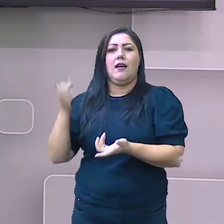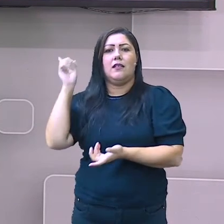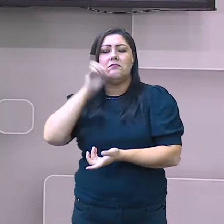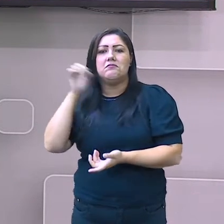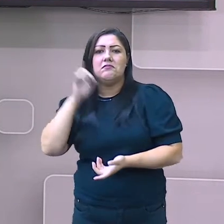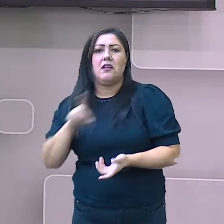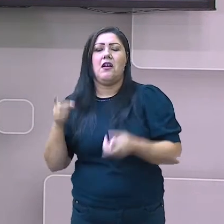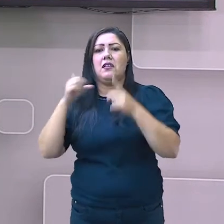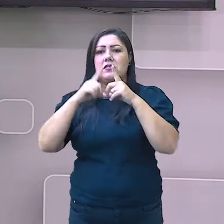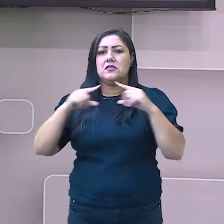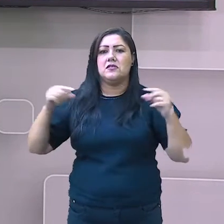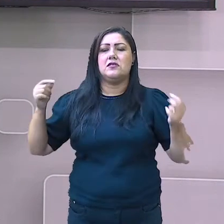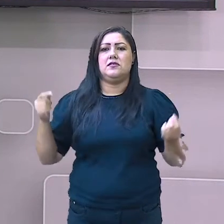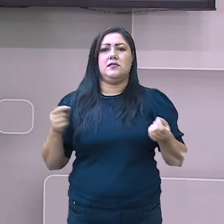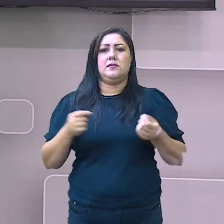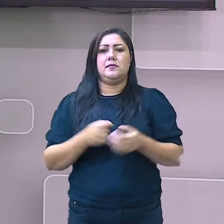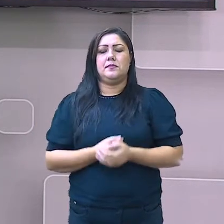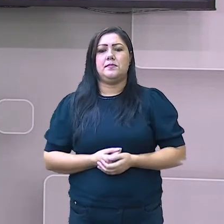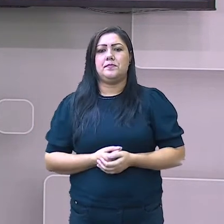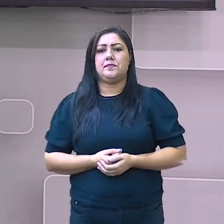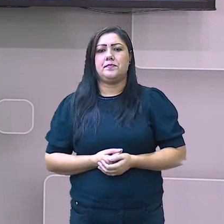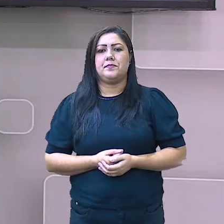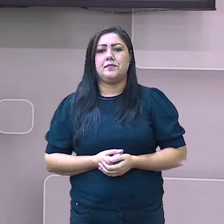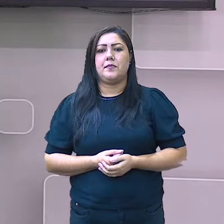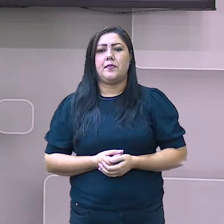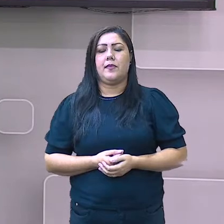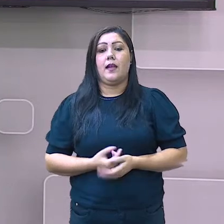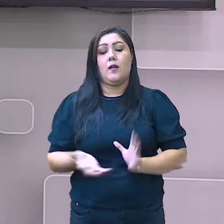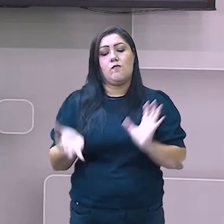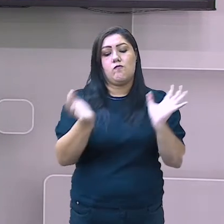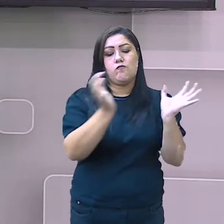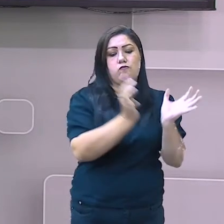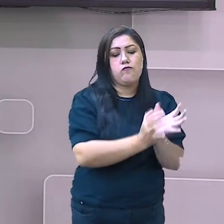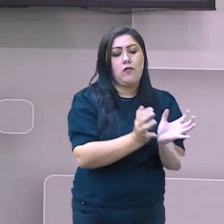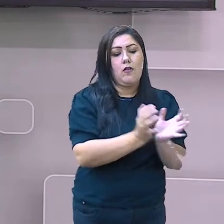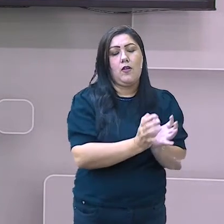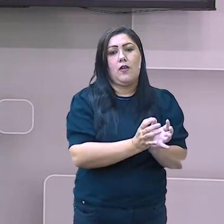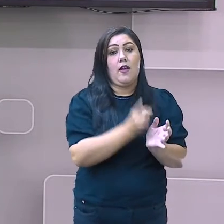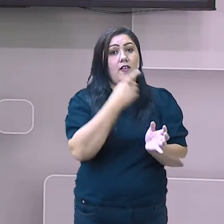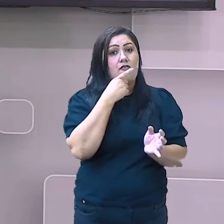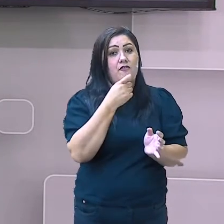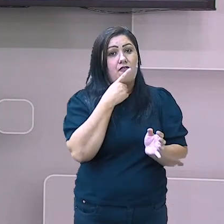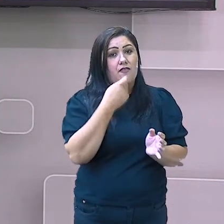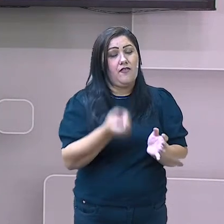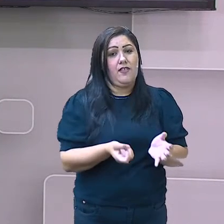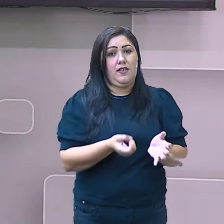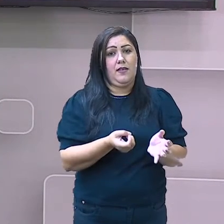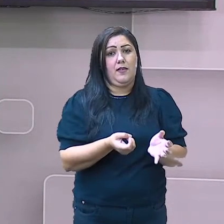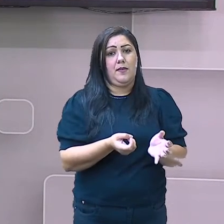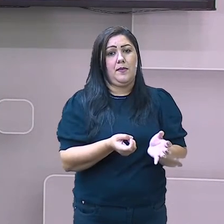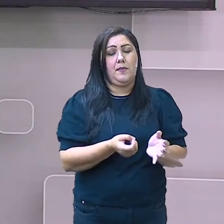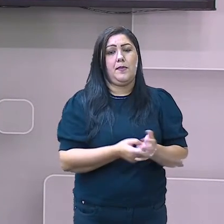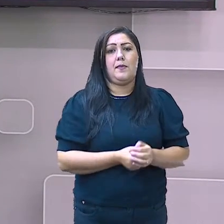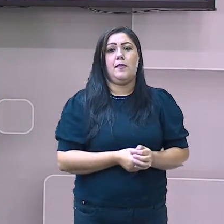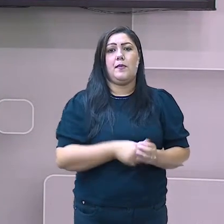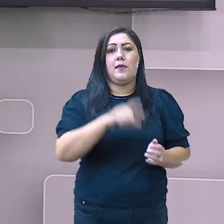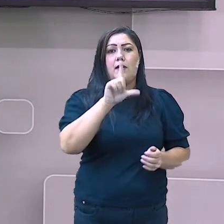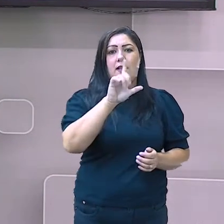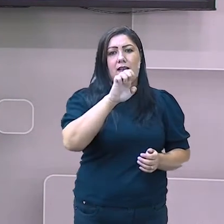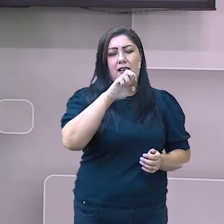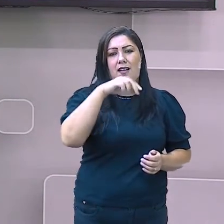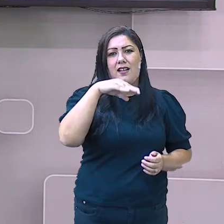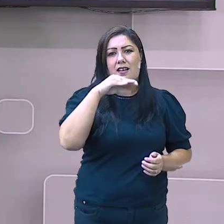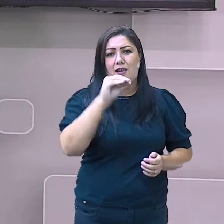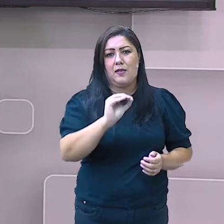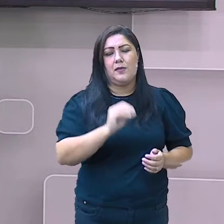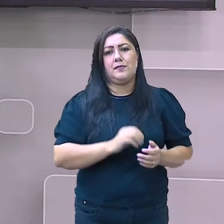lado bolchevique estava o Exército Vermelho, comandado por Leon Trotsky. Diante da